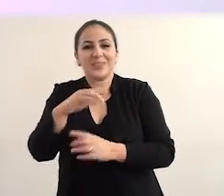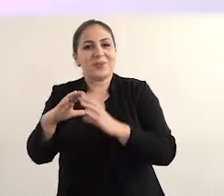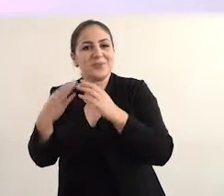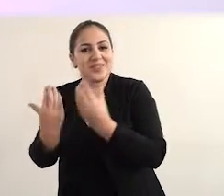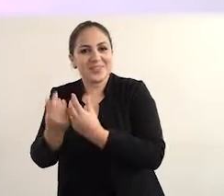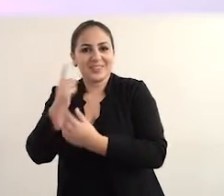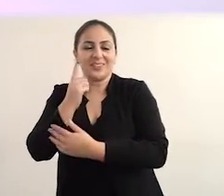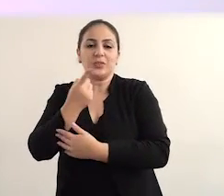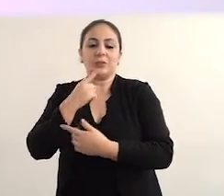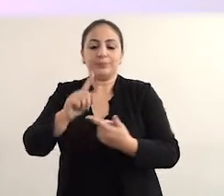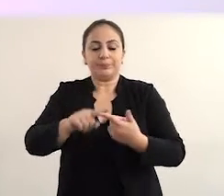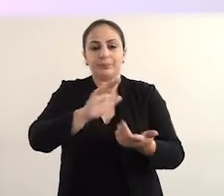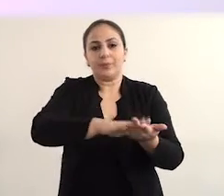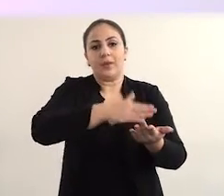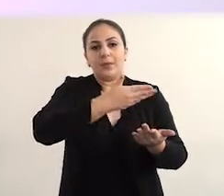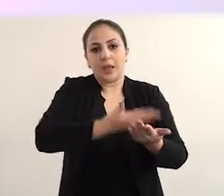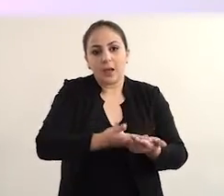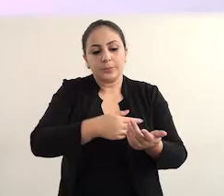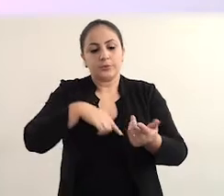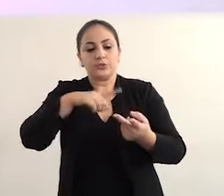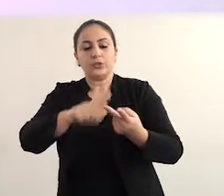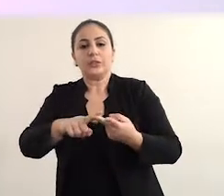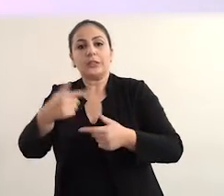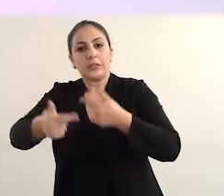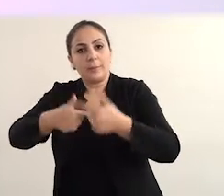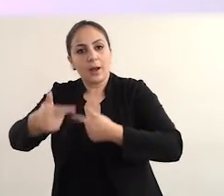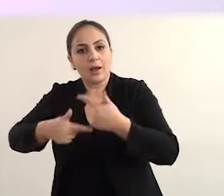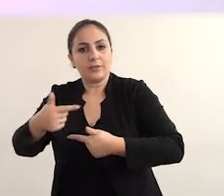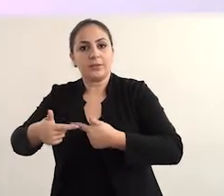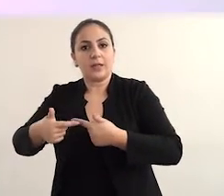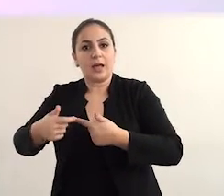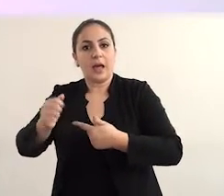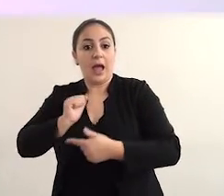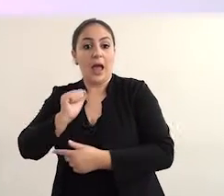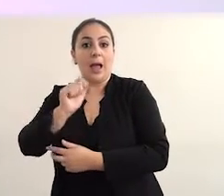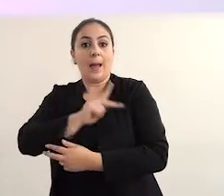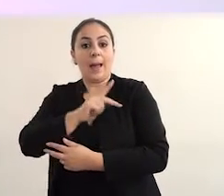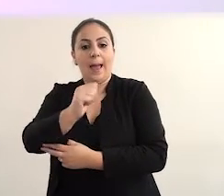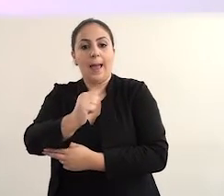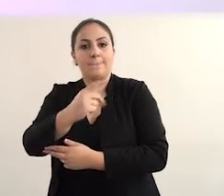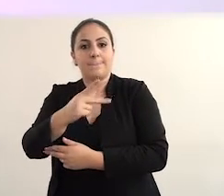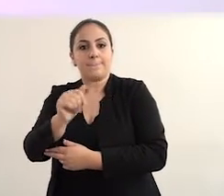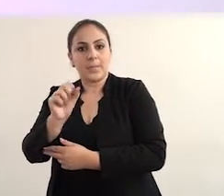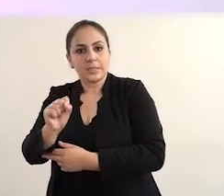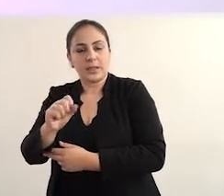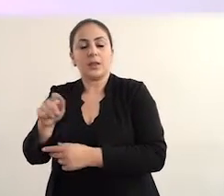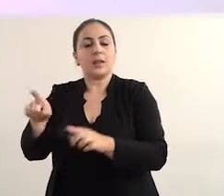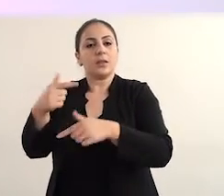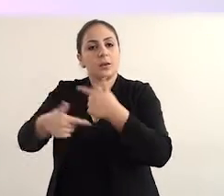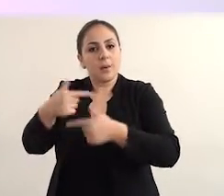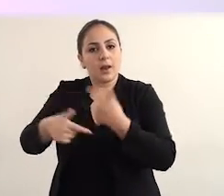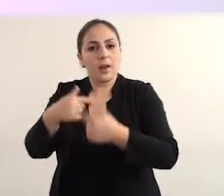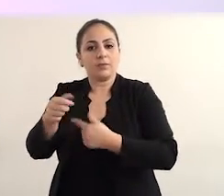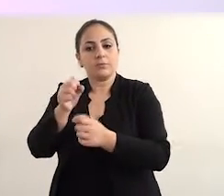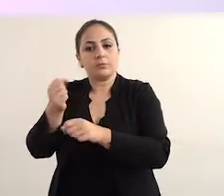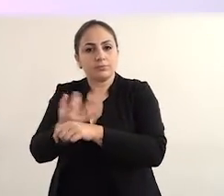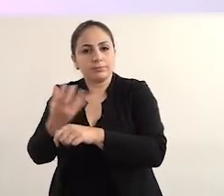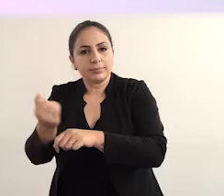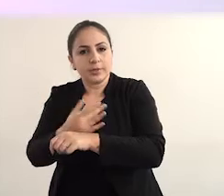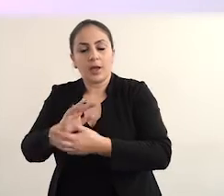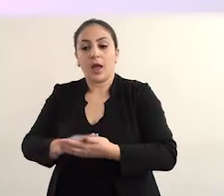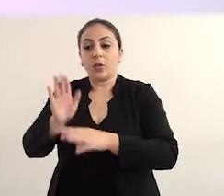ser intérprete, trabalhava na APAS, trabalhava com a alfabetização, a gente dava assistência para as